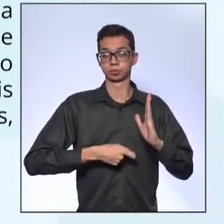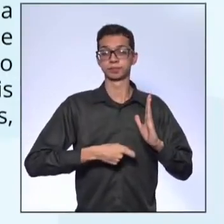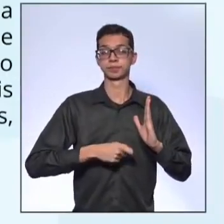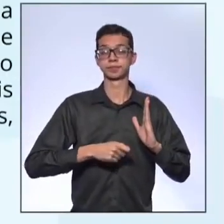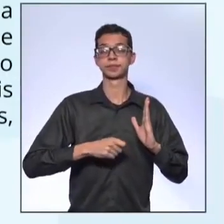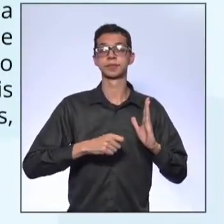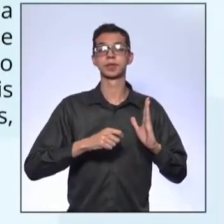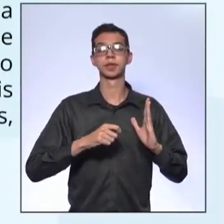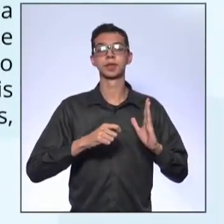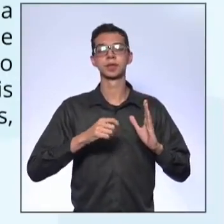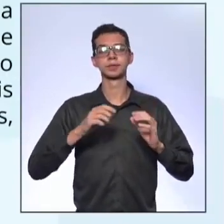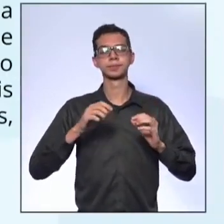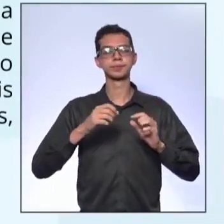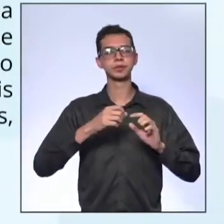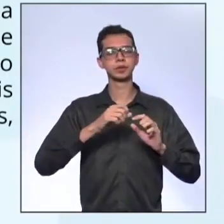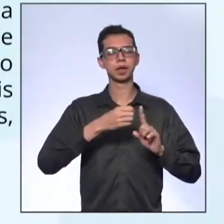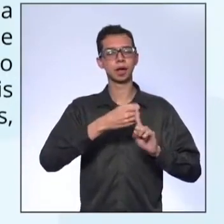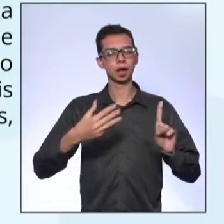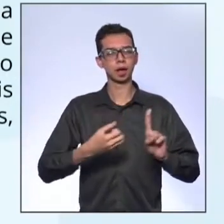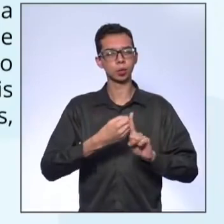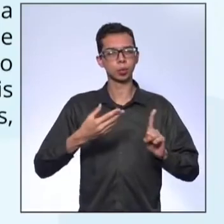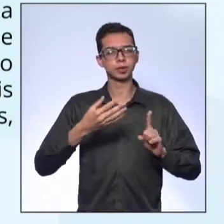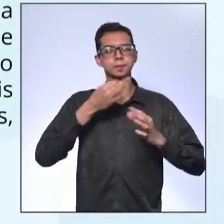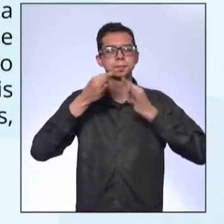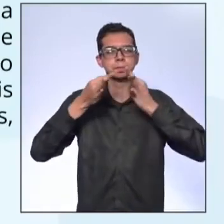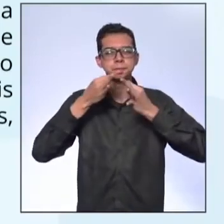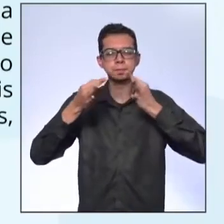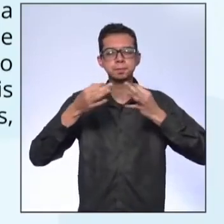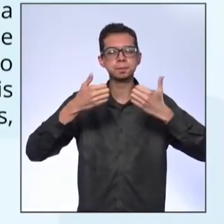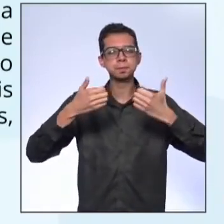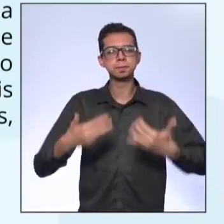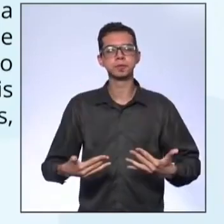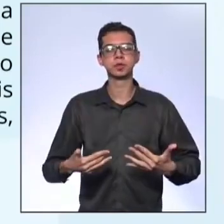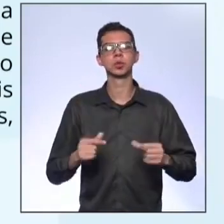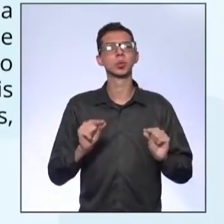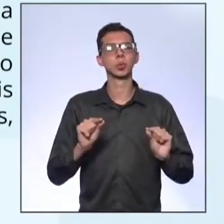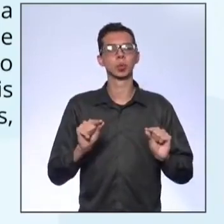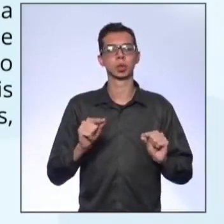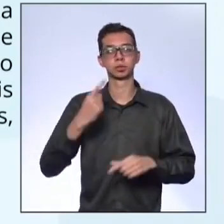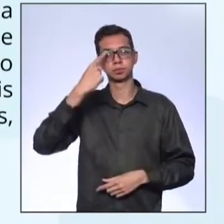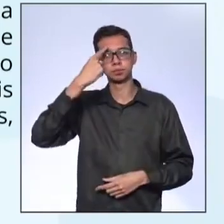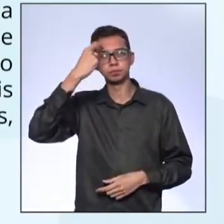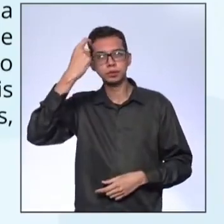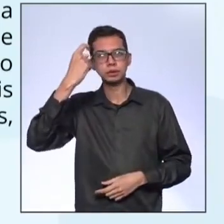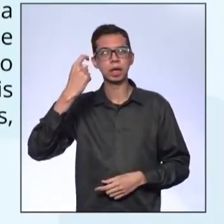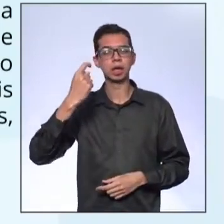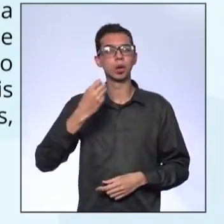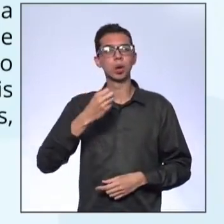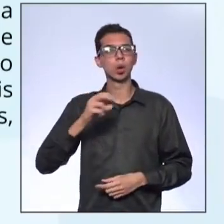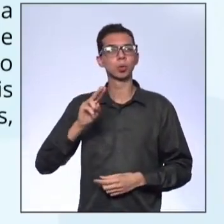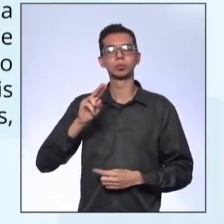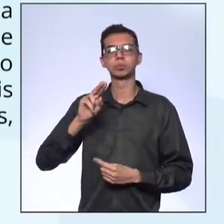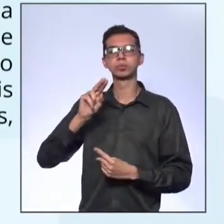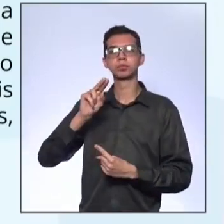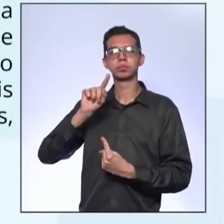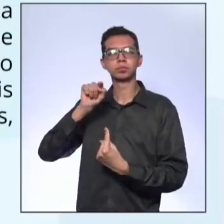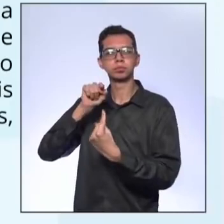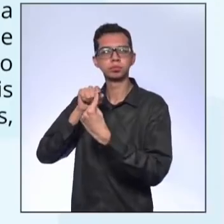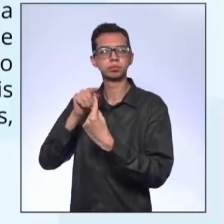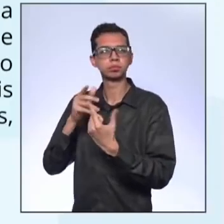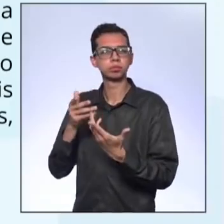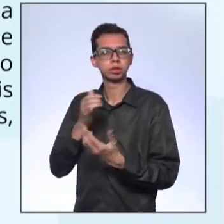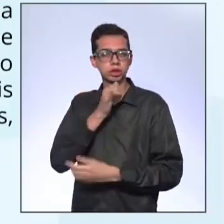por finalidade a defesa de ideias ou de um ponto de vista. Busca-se explicar